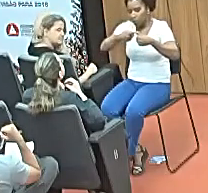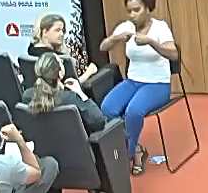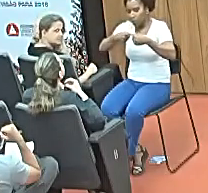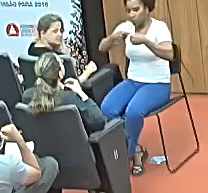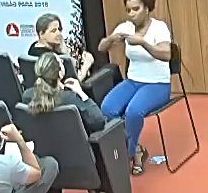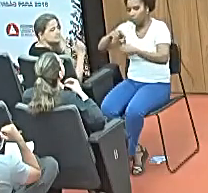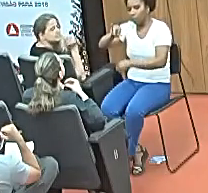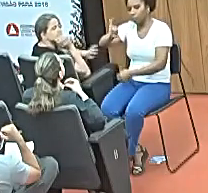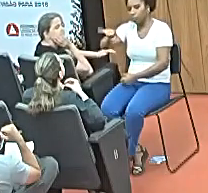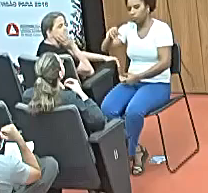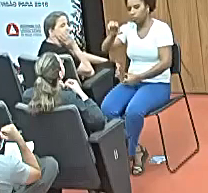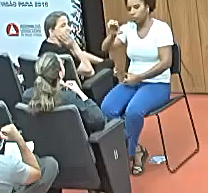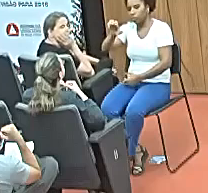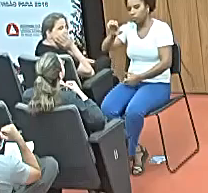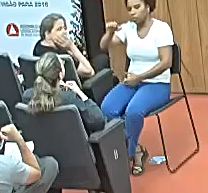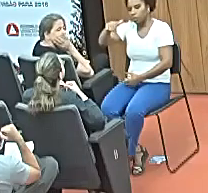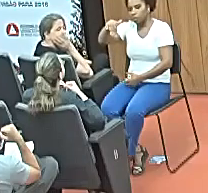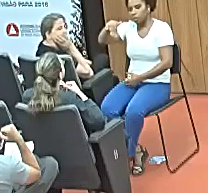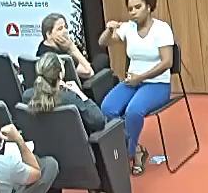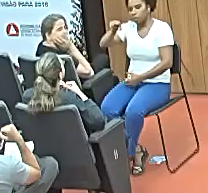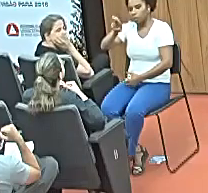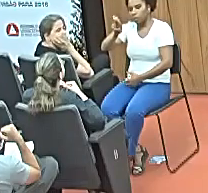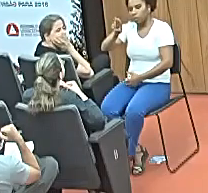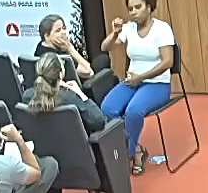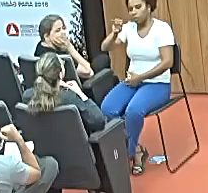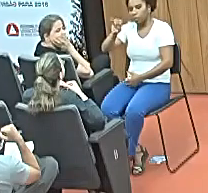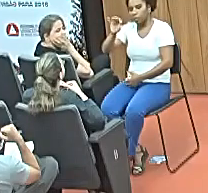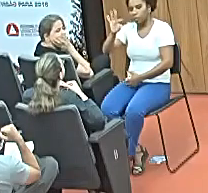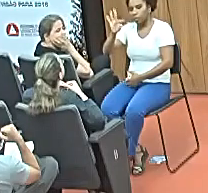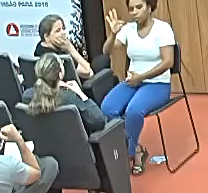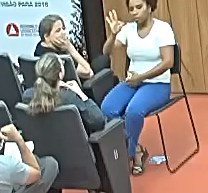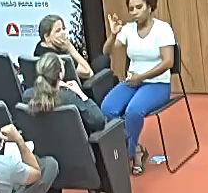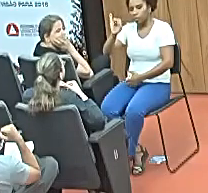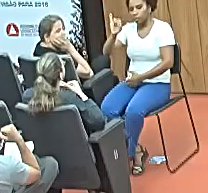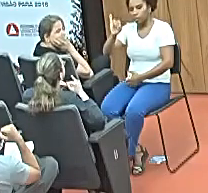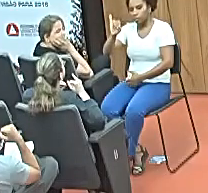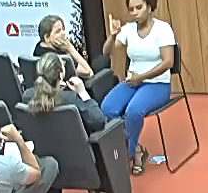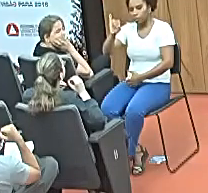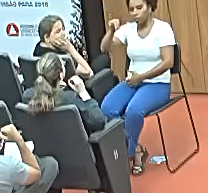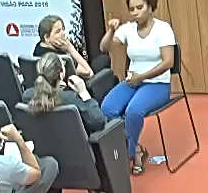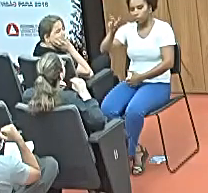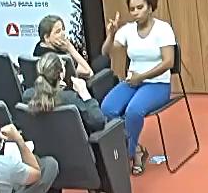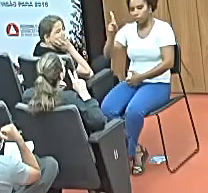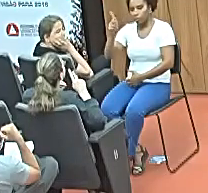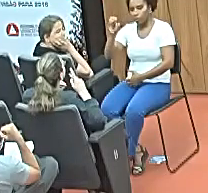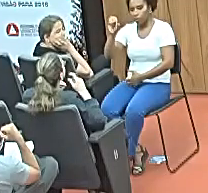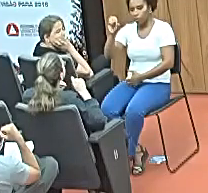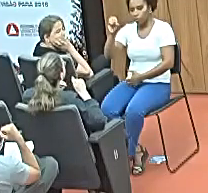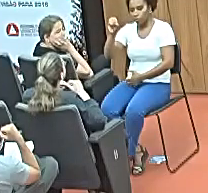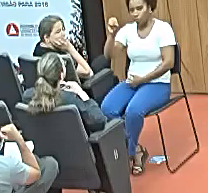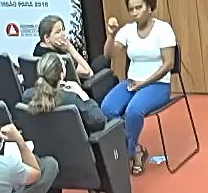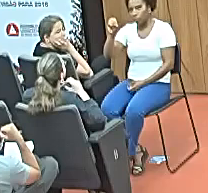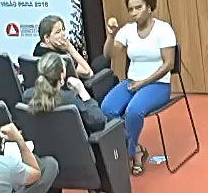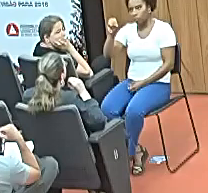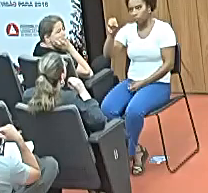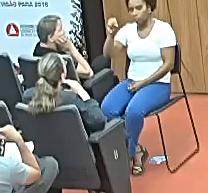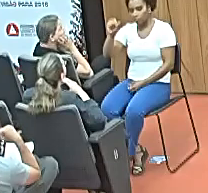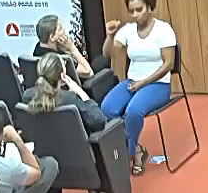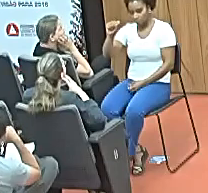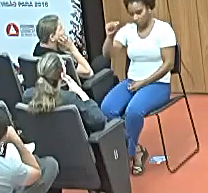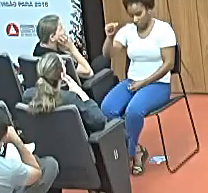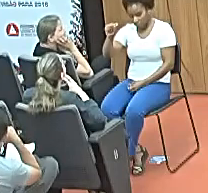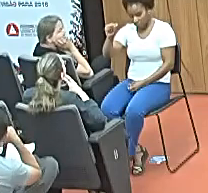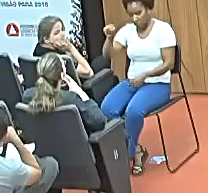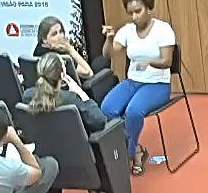visuais e auditivos que também apresentaram suas demandas aqui hoje de opinarem e direcionarem demandas